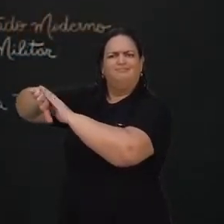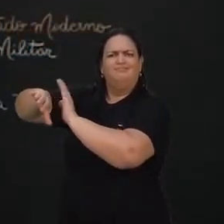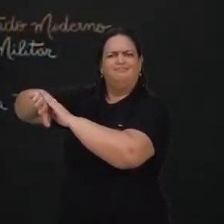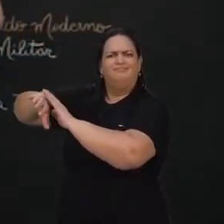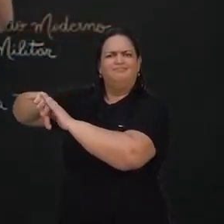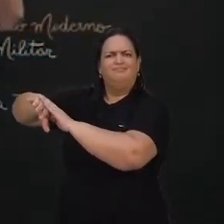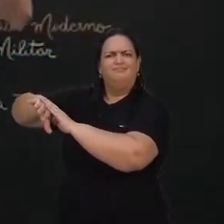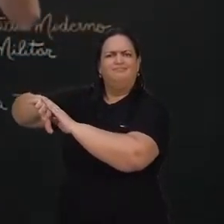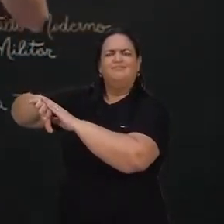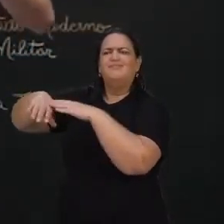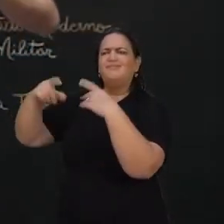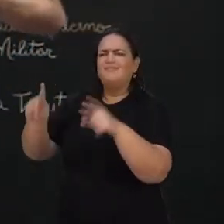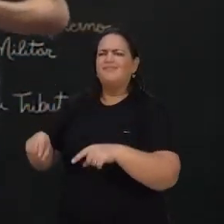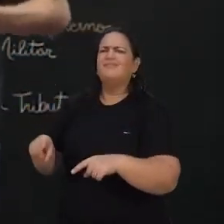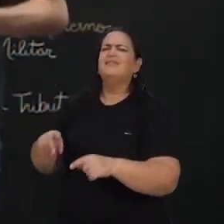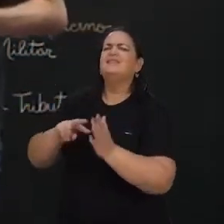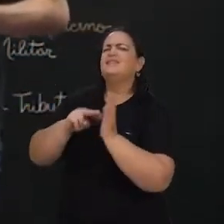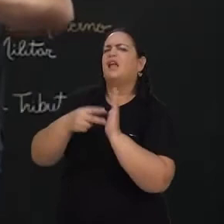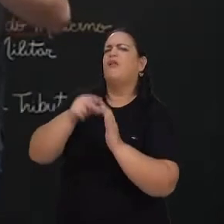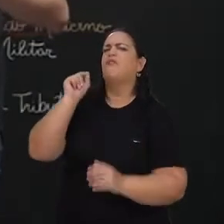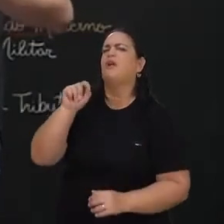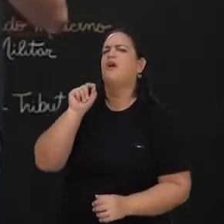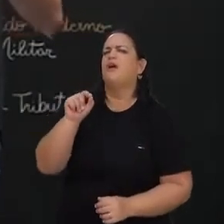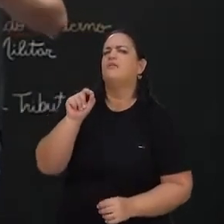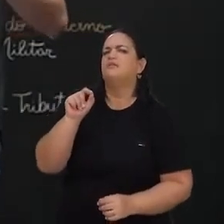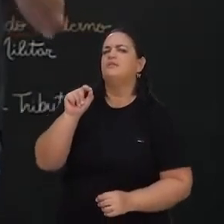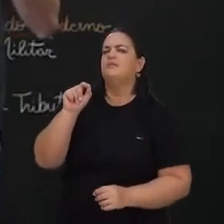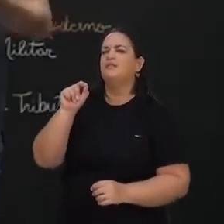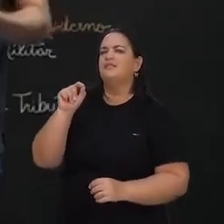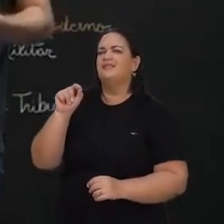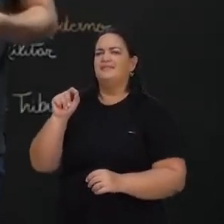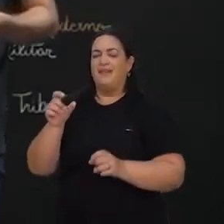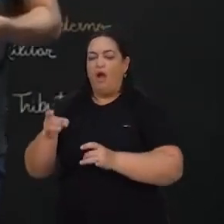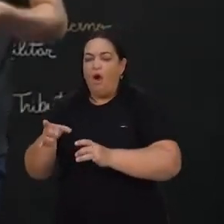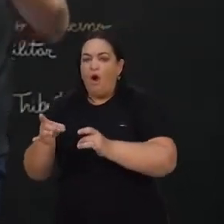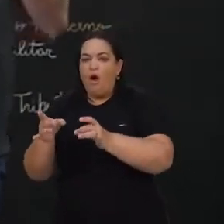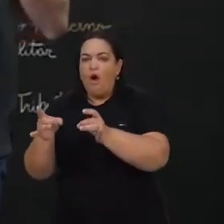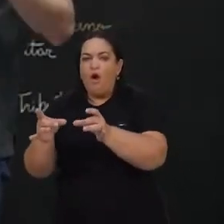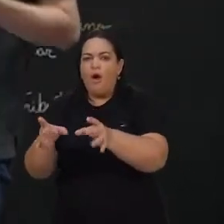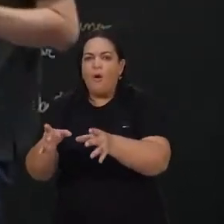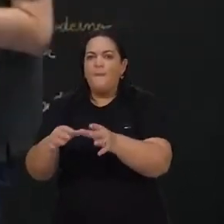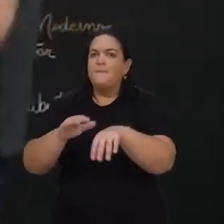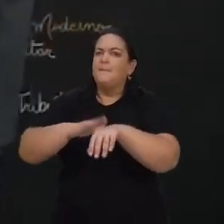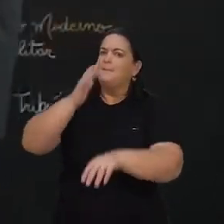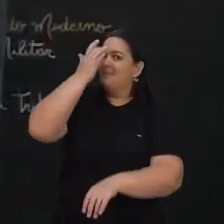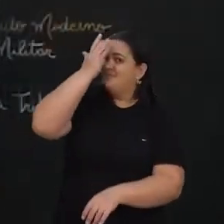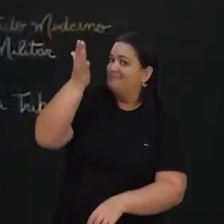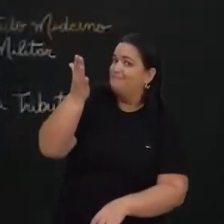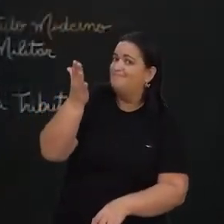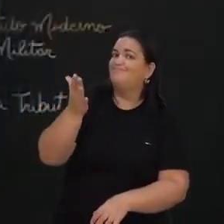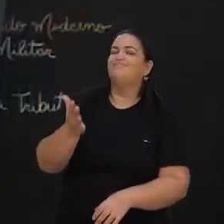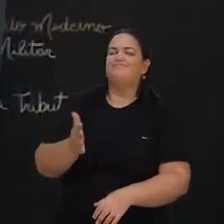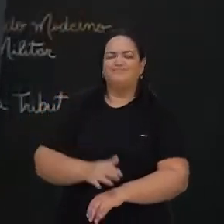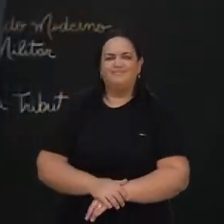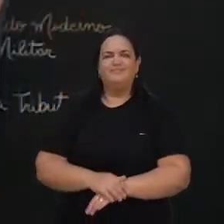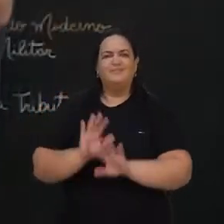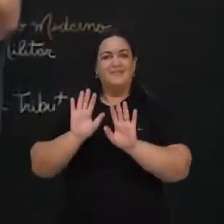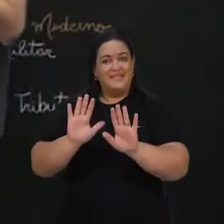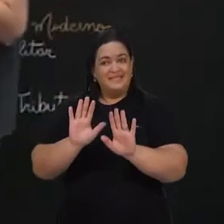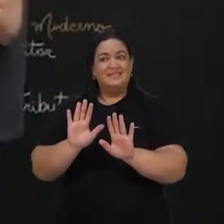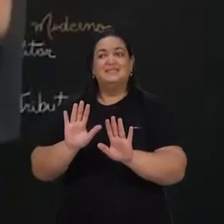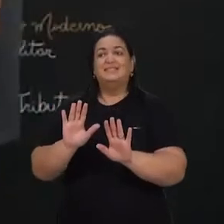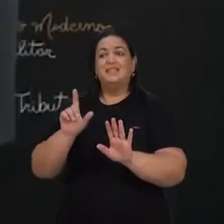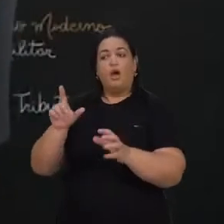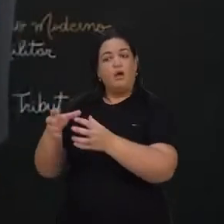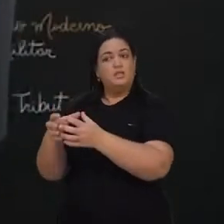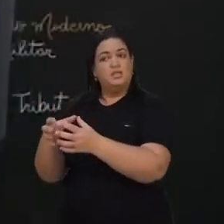monárquica, poderia representar uma facilidade no comércio. É por isso que esse grupo social, em vários